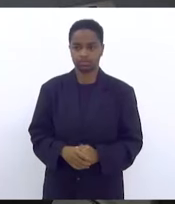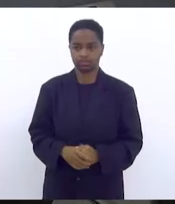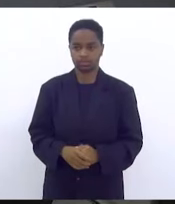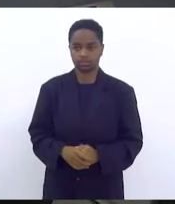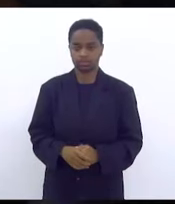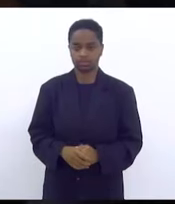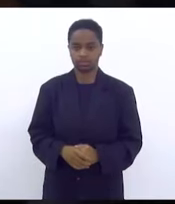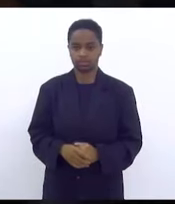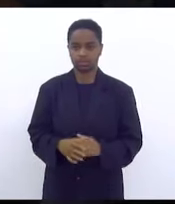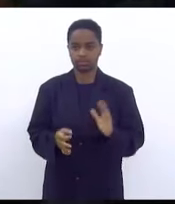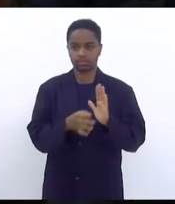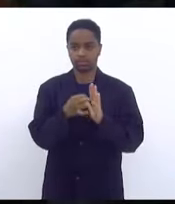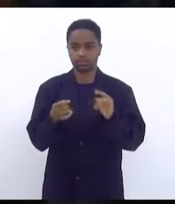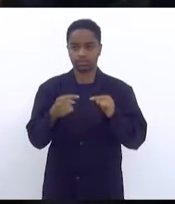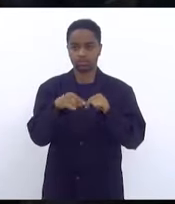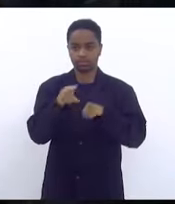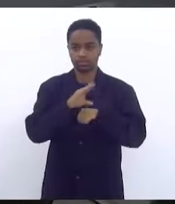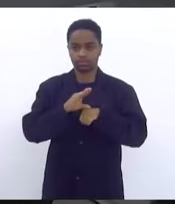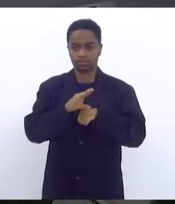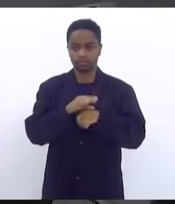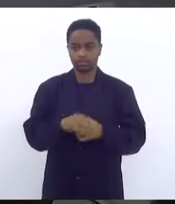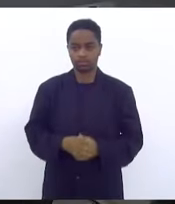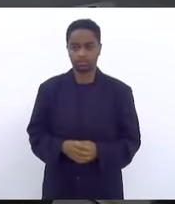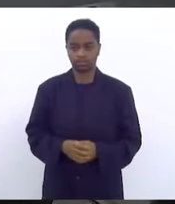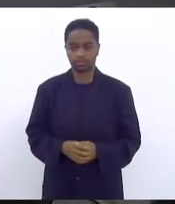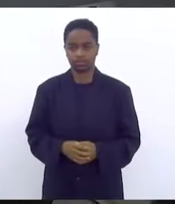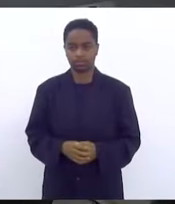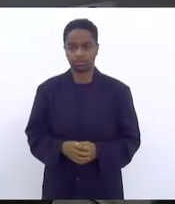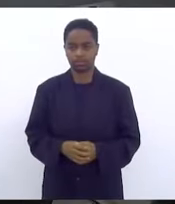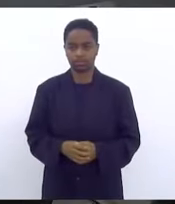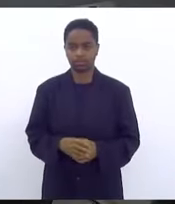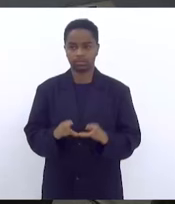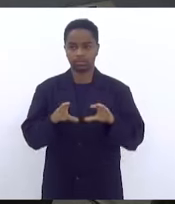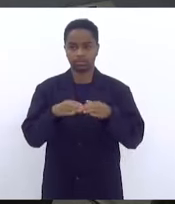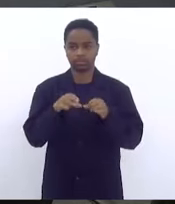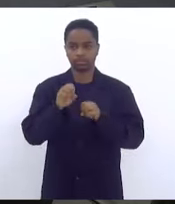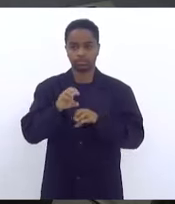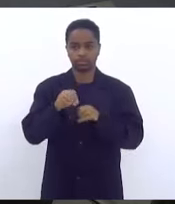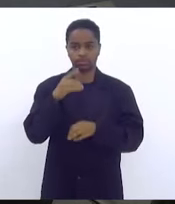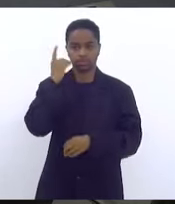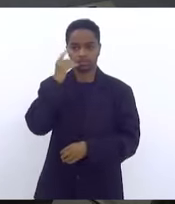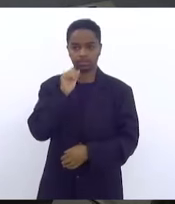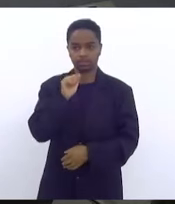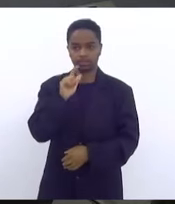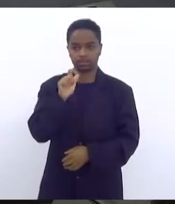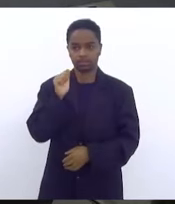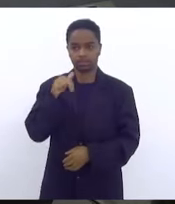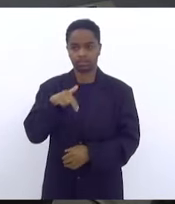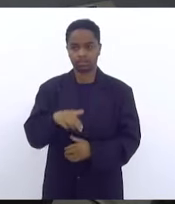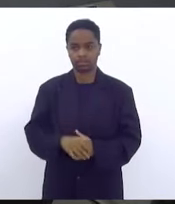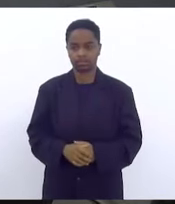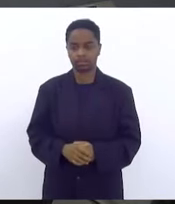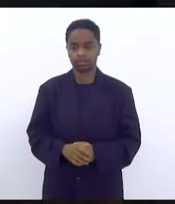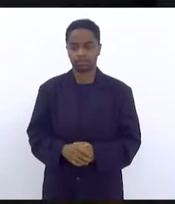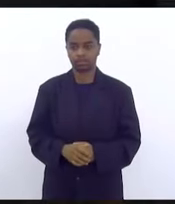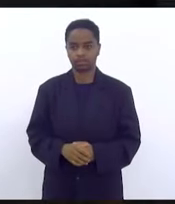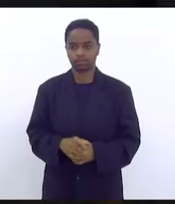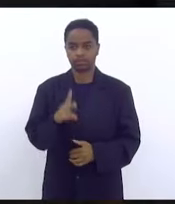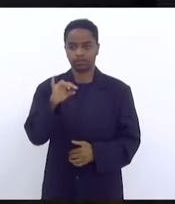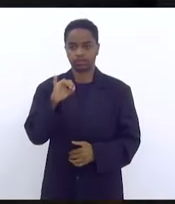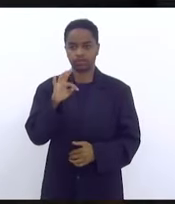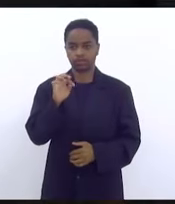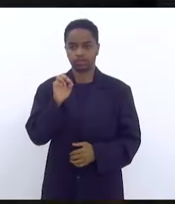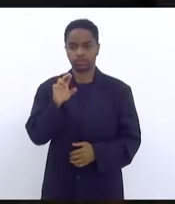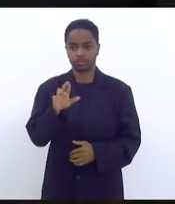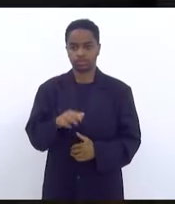Senhora presidente, parecer é pela constitucionalidade. Pela Comissão de Educação, deputado Alan Lopes, deputado Vitor